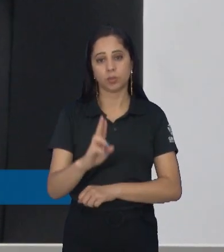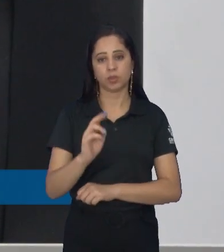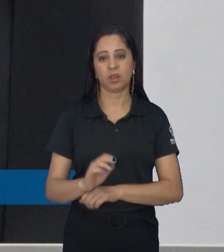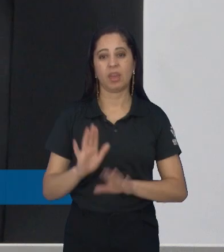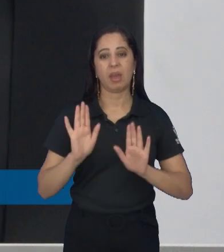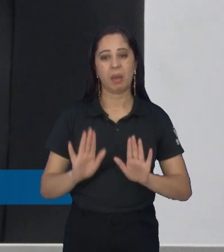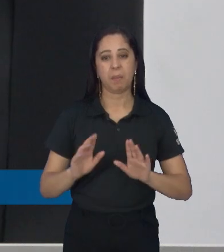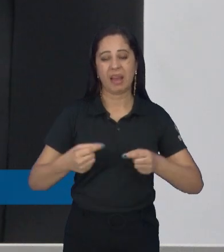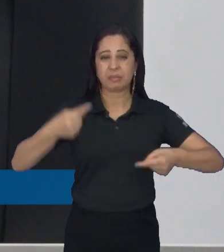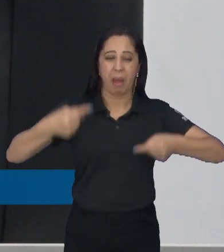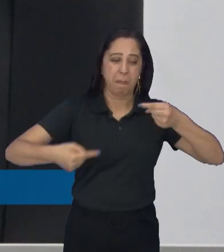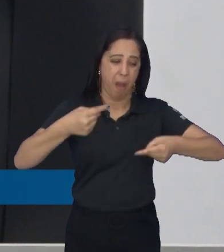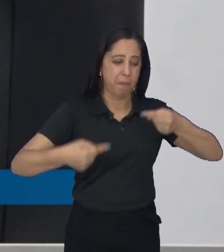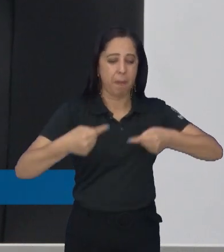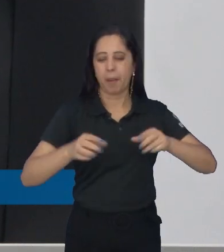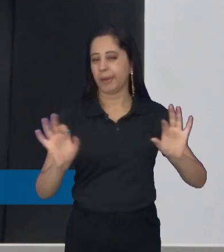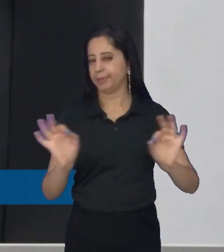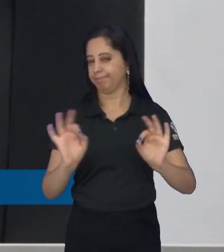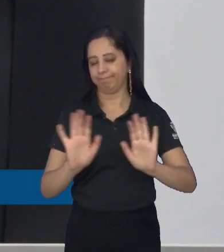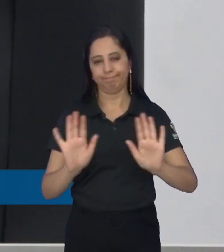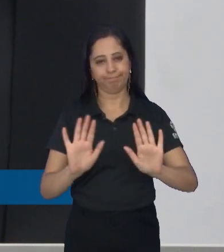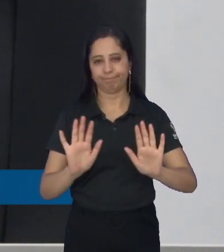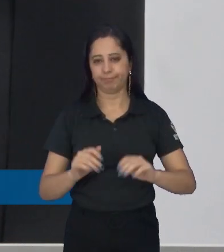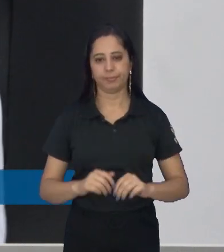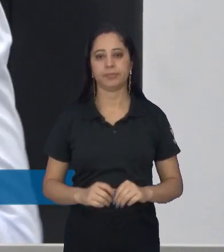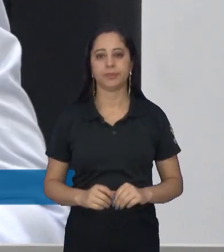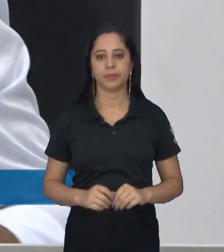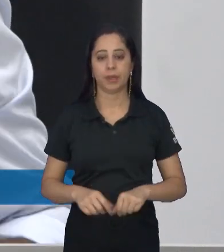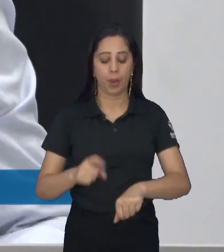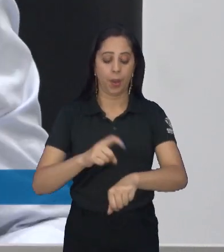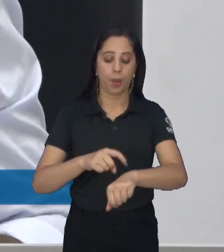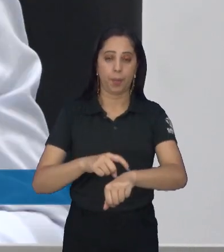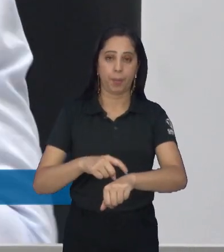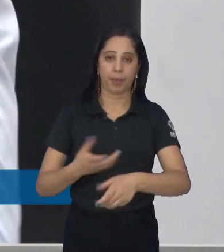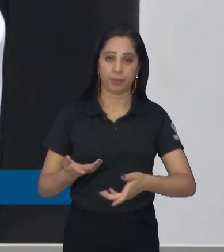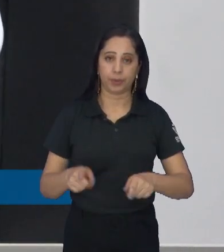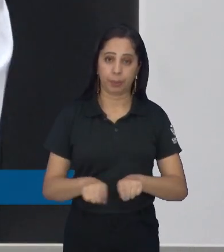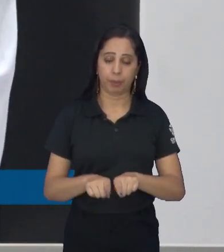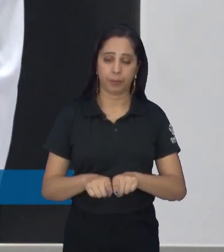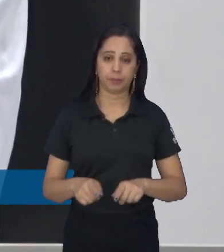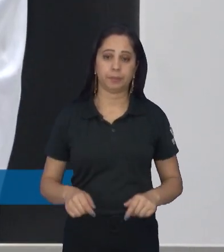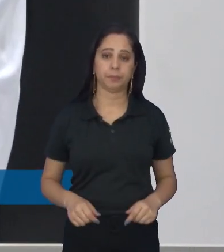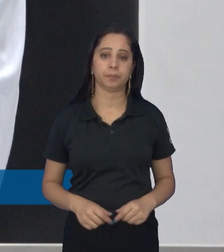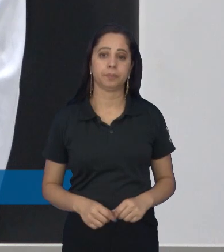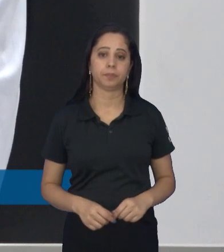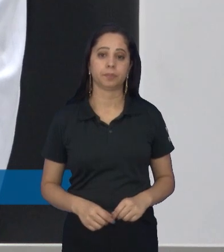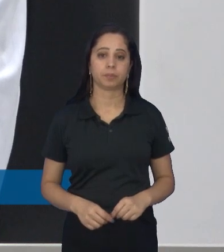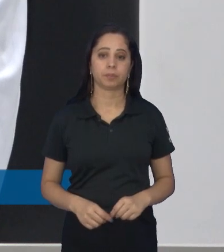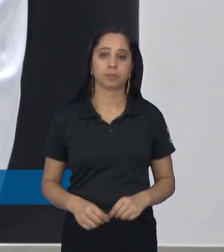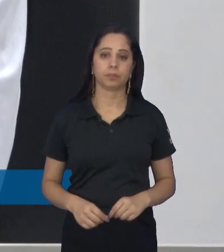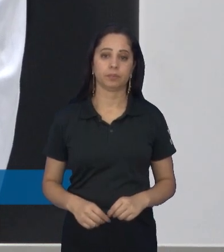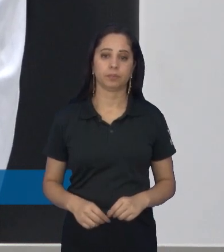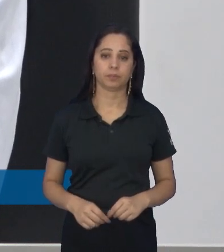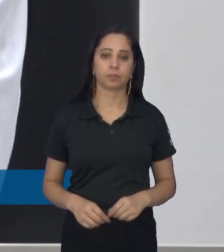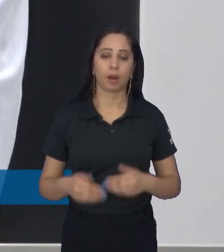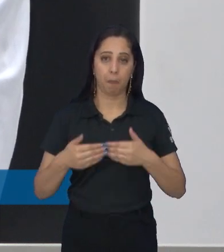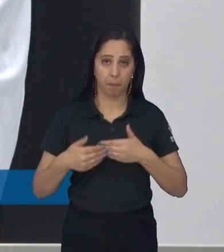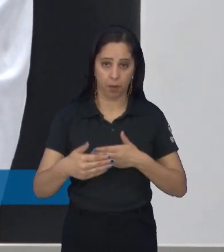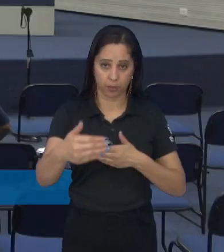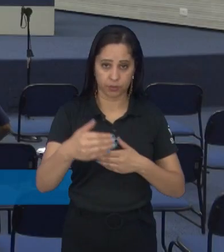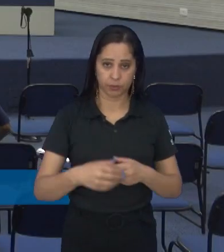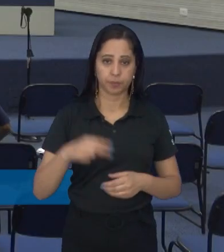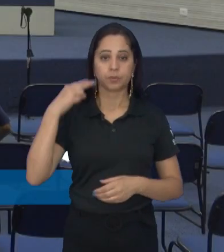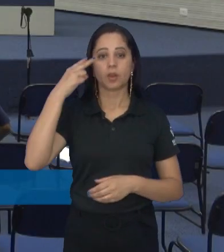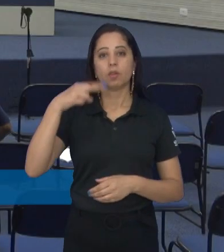não vamos abrir para debate por favor senão a ficar comprometido o conteúdo por favor Osvaldo segue